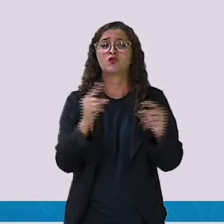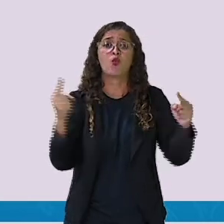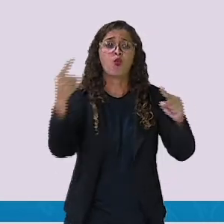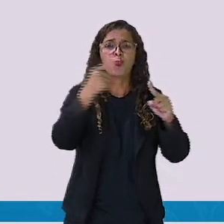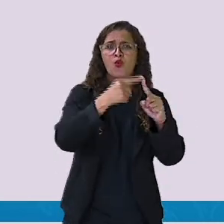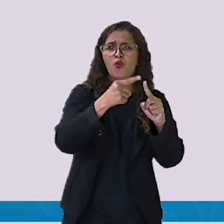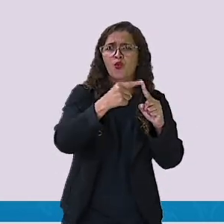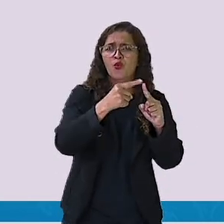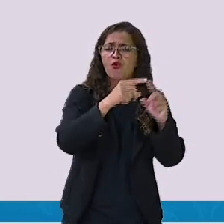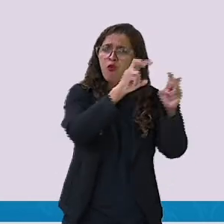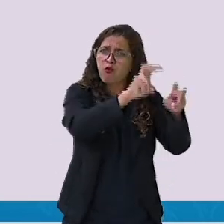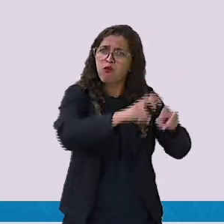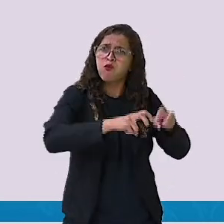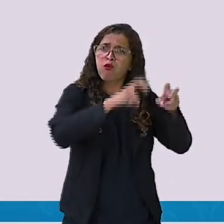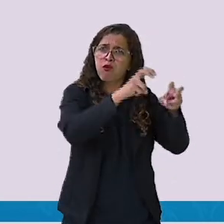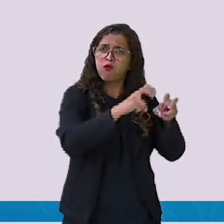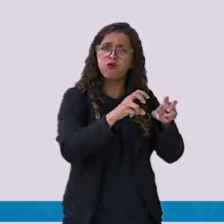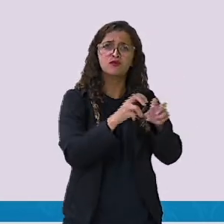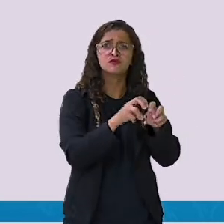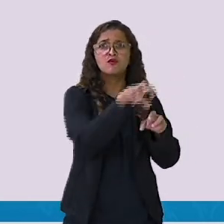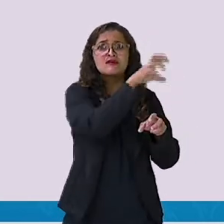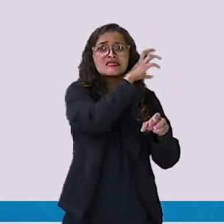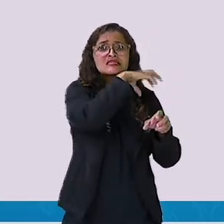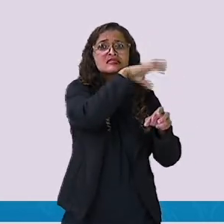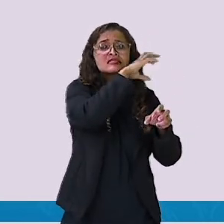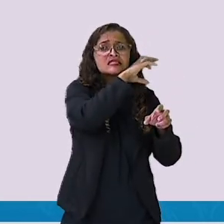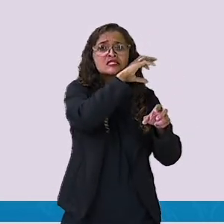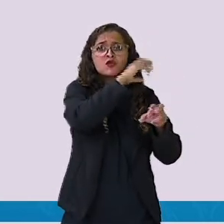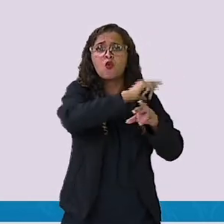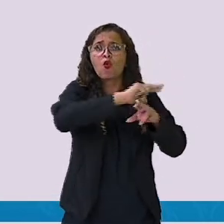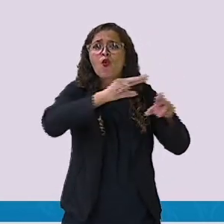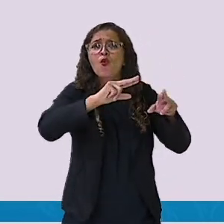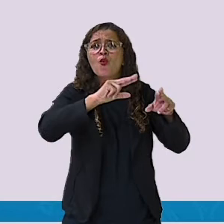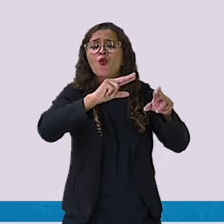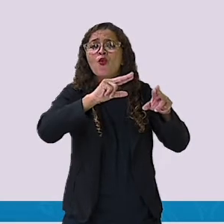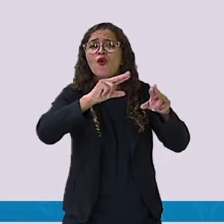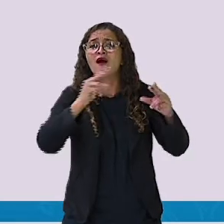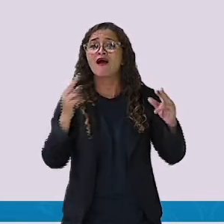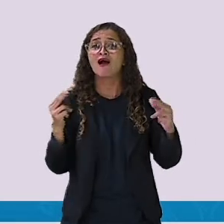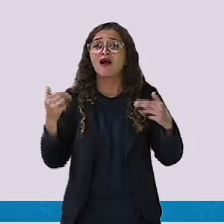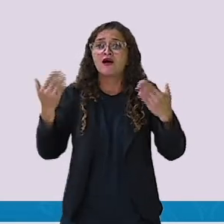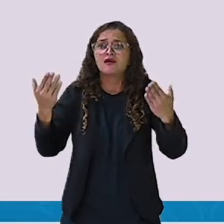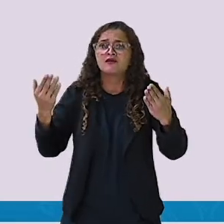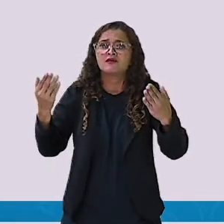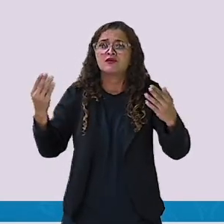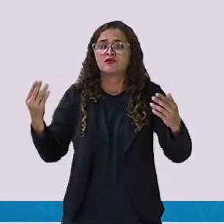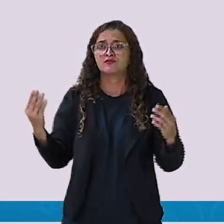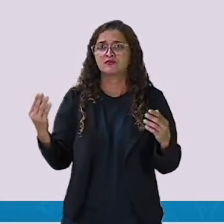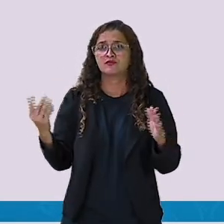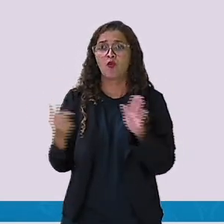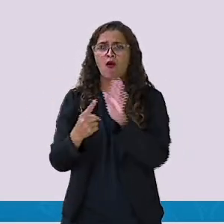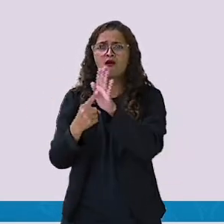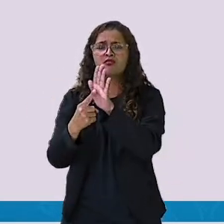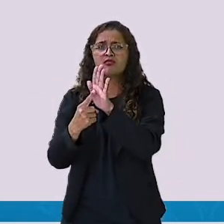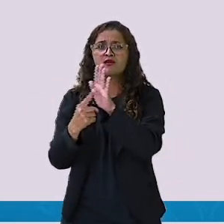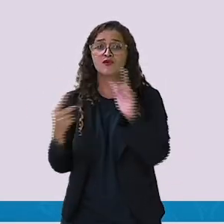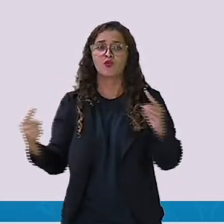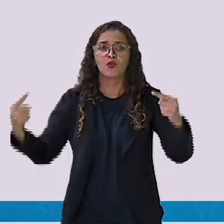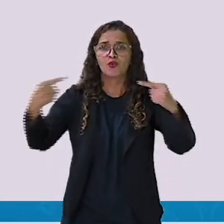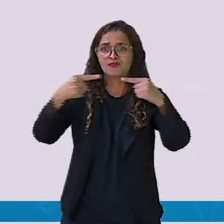quadrinhos e vamos ver a qual cada uma representa. Agropecuária moderna e